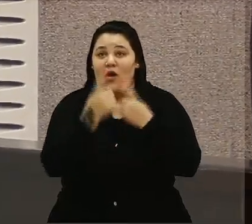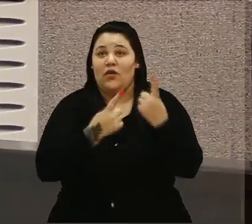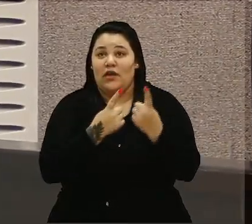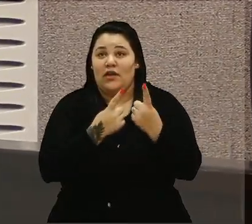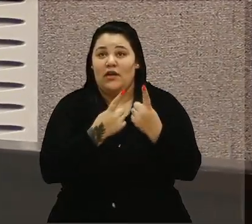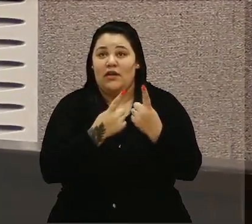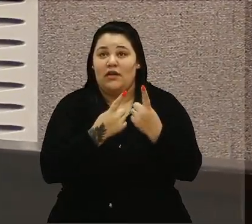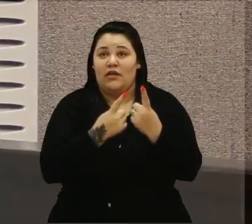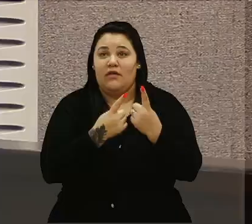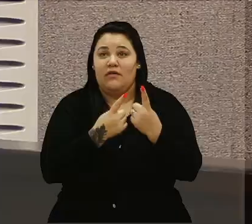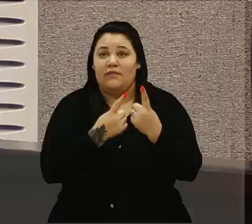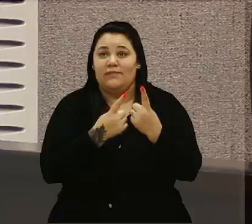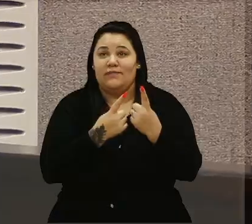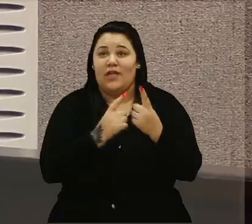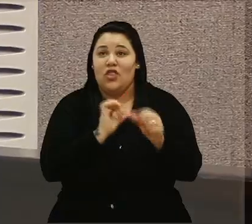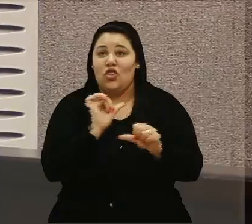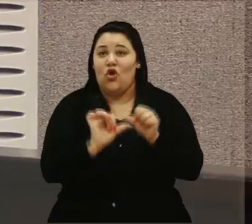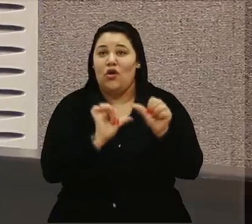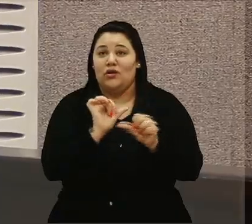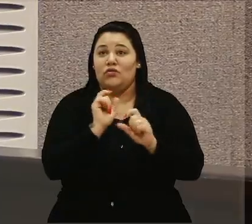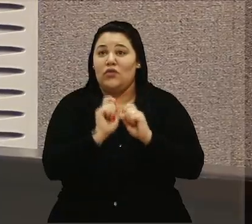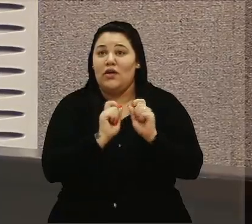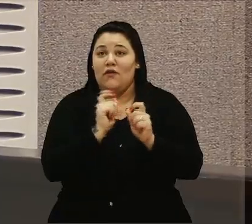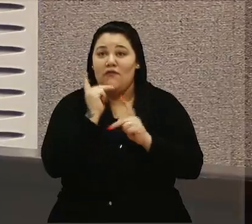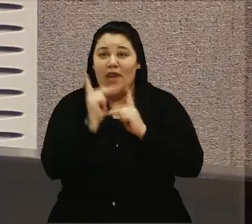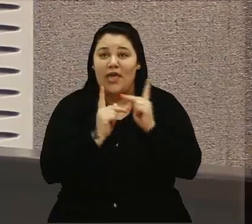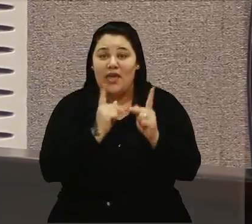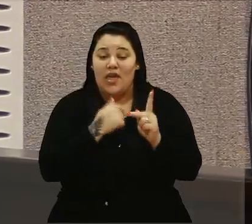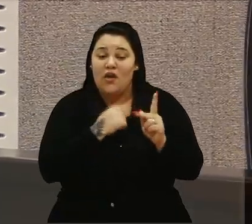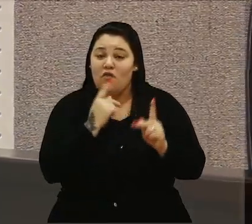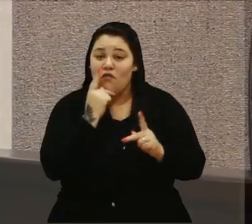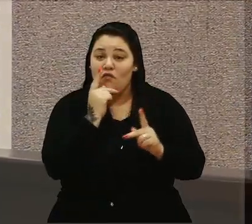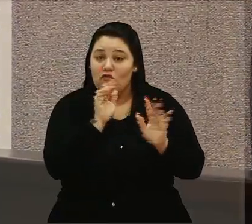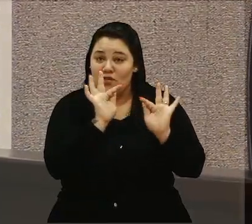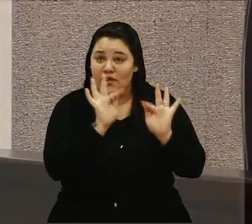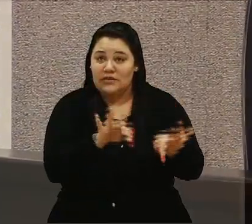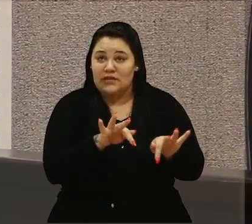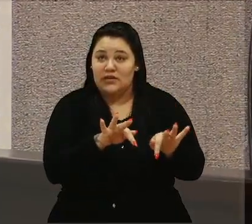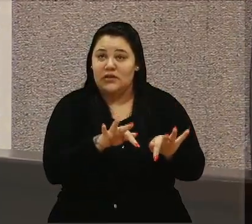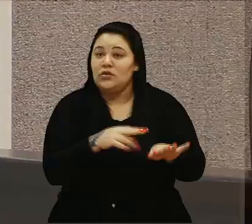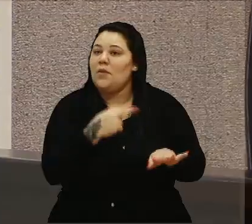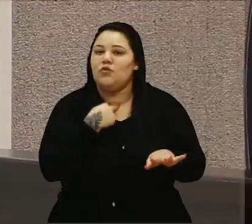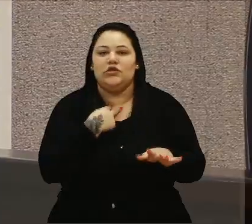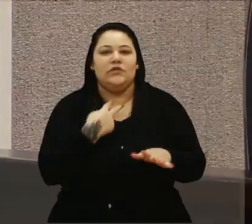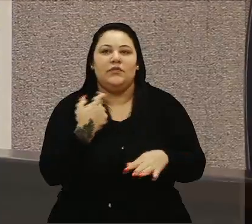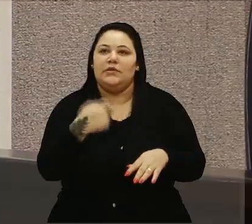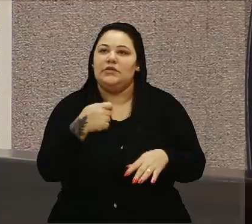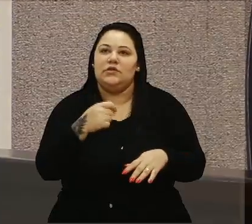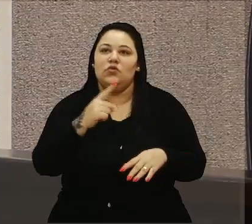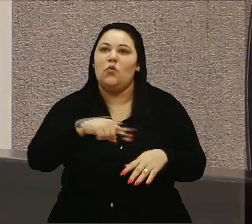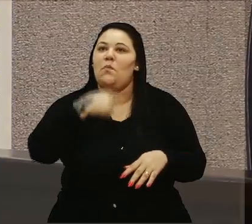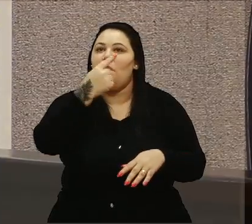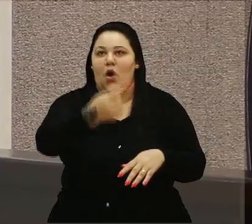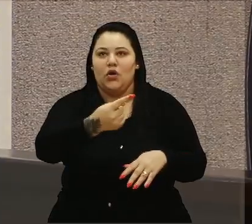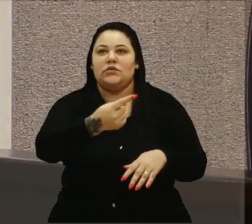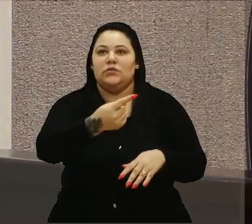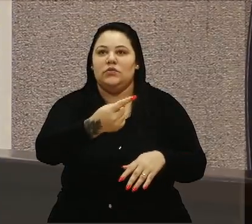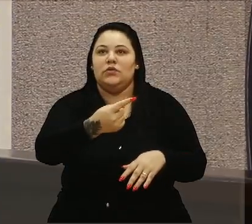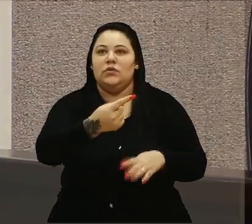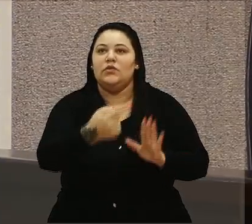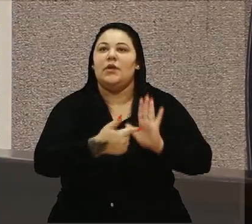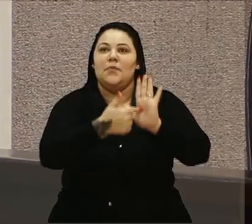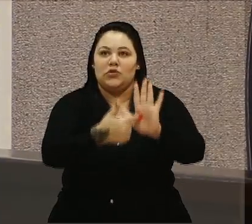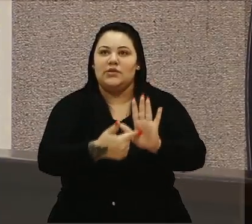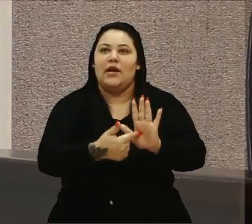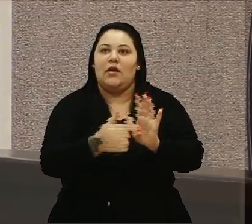foi Vossa Excelência. Eu terminei a minha fala dizendo, não é possível que a gente vai ter que reproduzir num próximo grande expediente, colega Bortola,